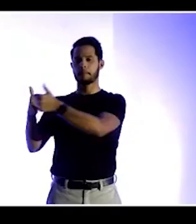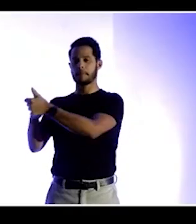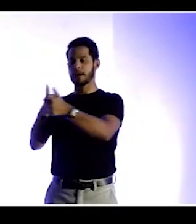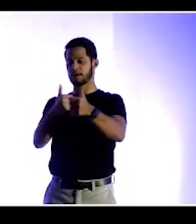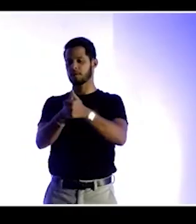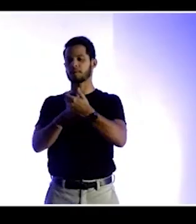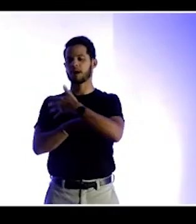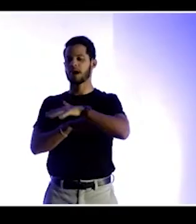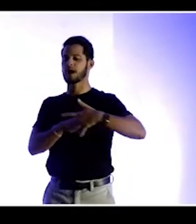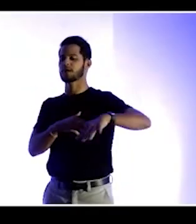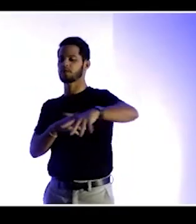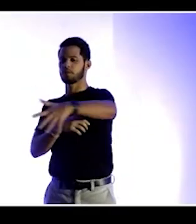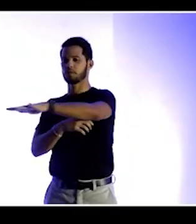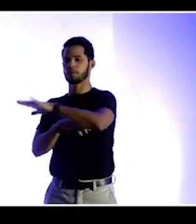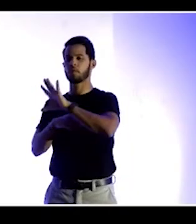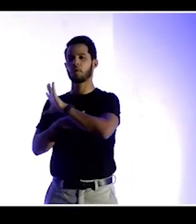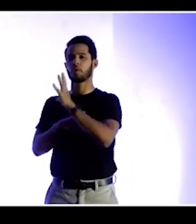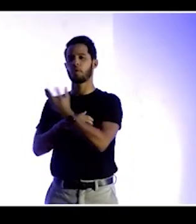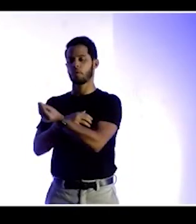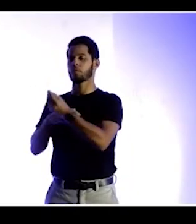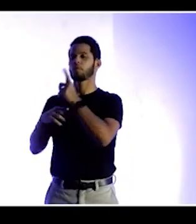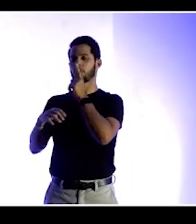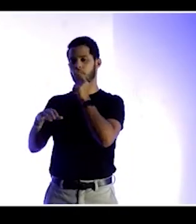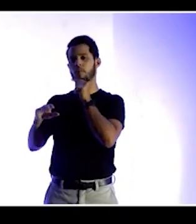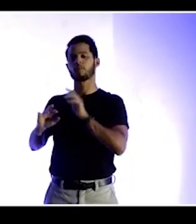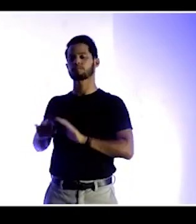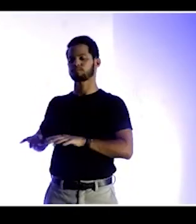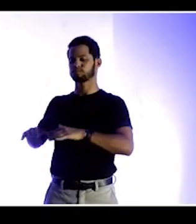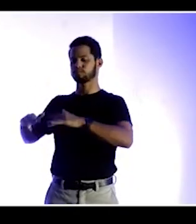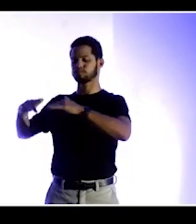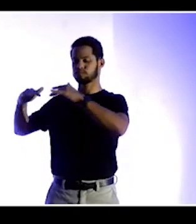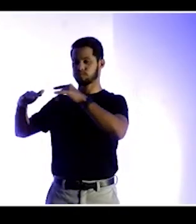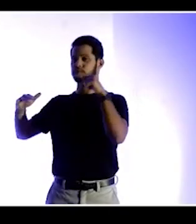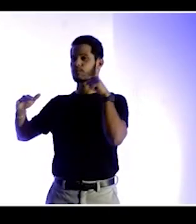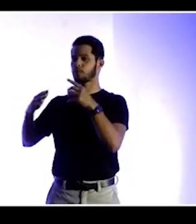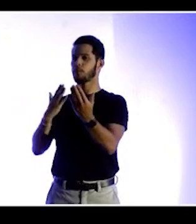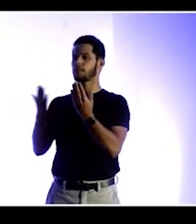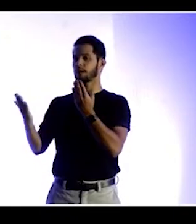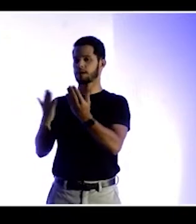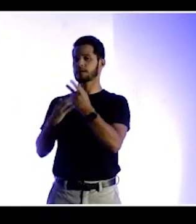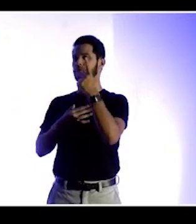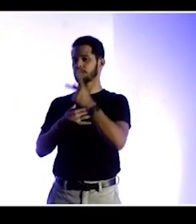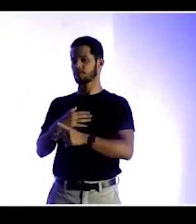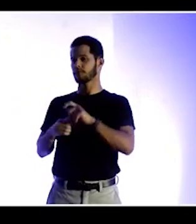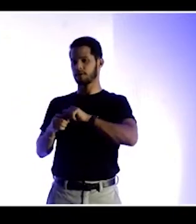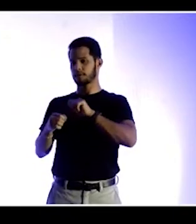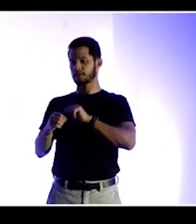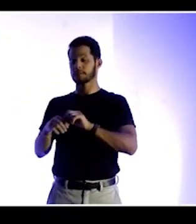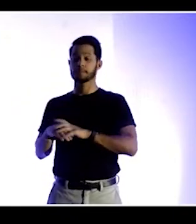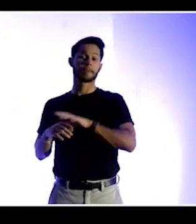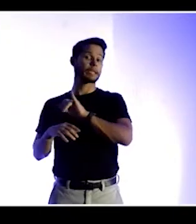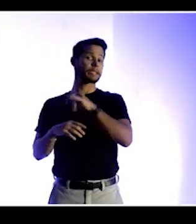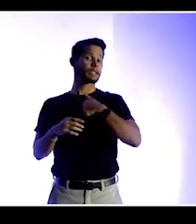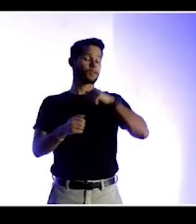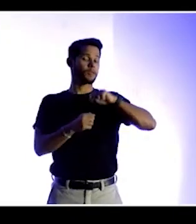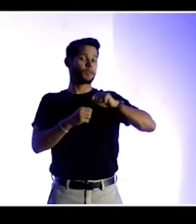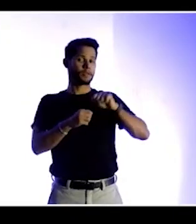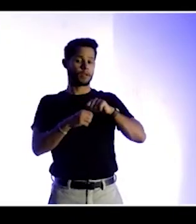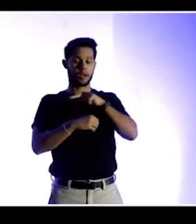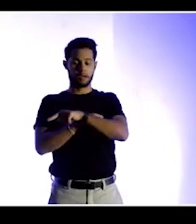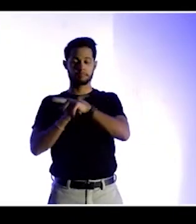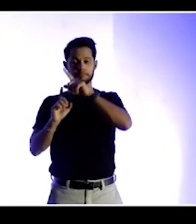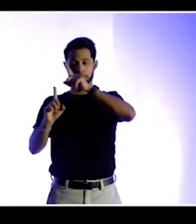lago. Tá? Essa é a minha analogia aqui. Se eu fizer isso, a potência